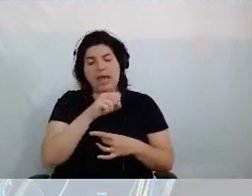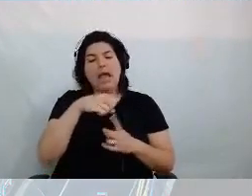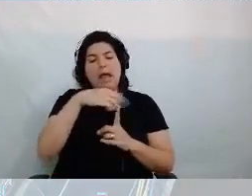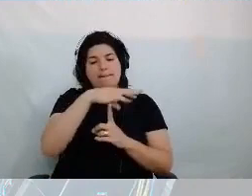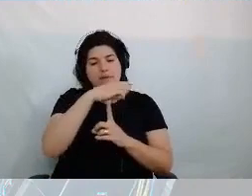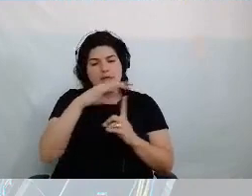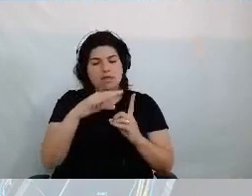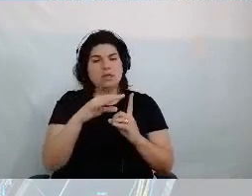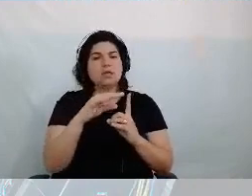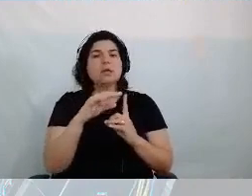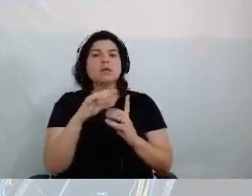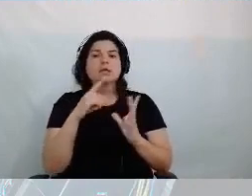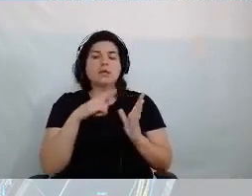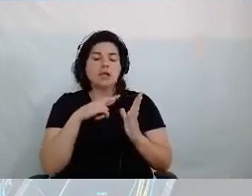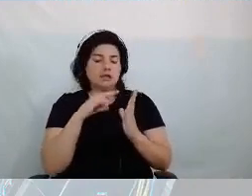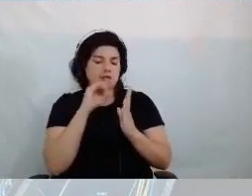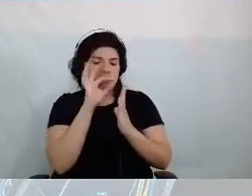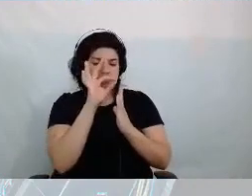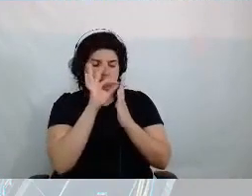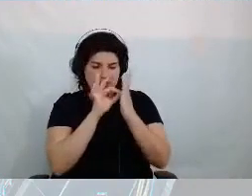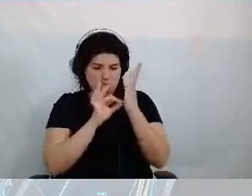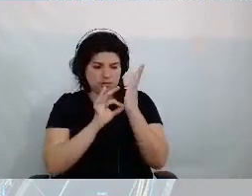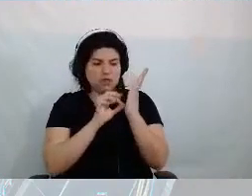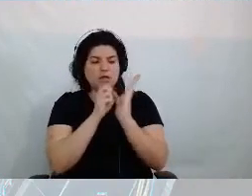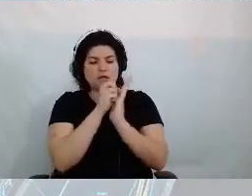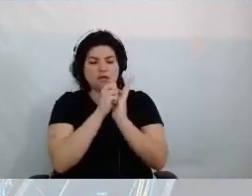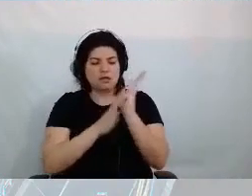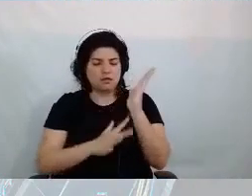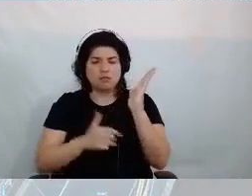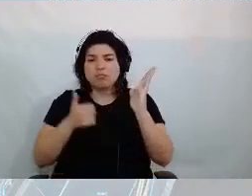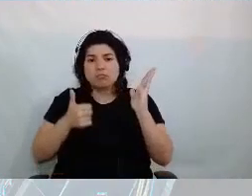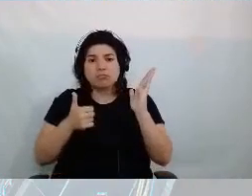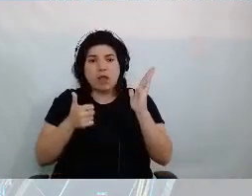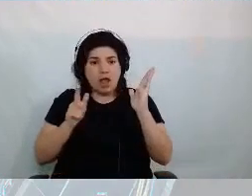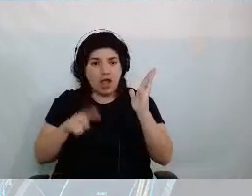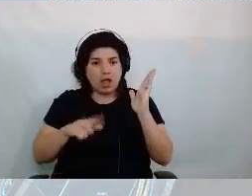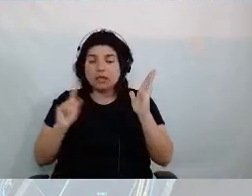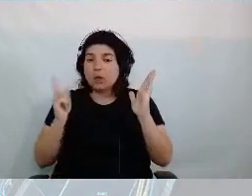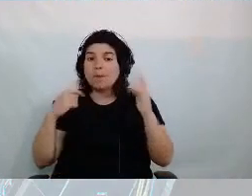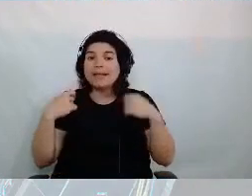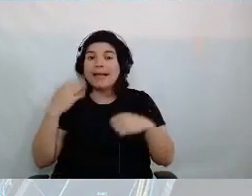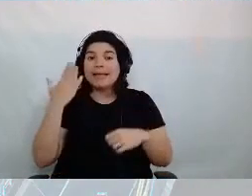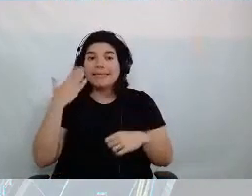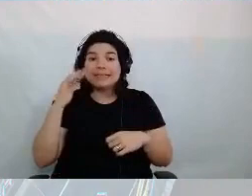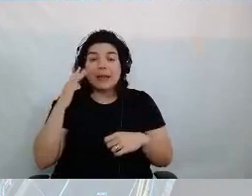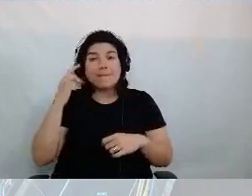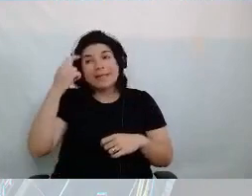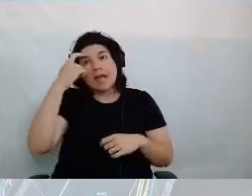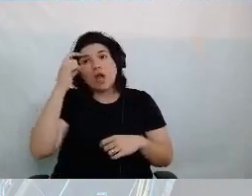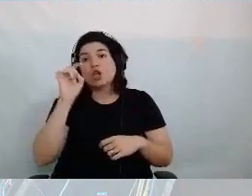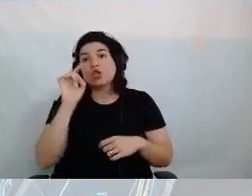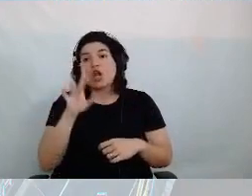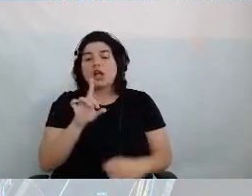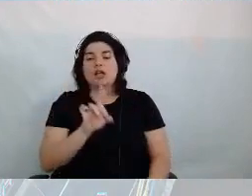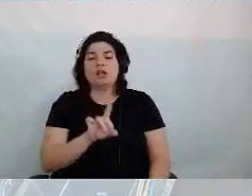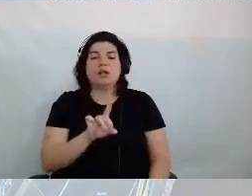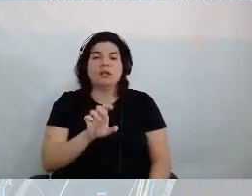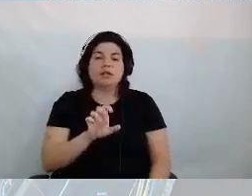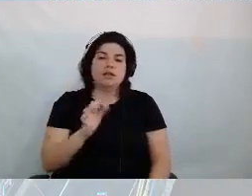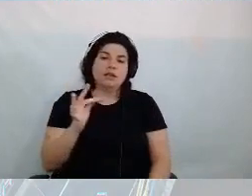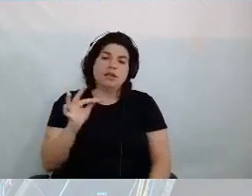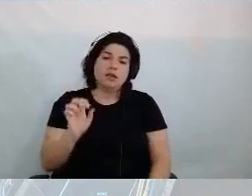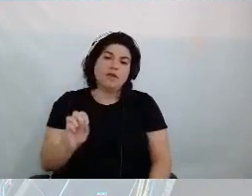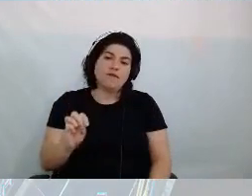scripto ela ali e sucesso. Não, eu preciso entender desses parâmetros, não pensar só nos default, ali nos que